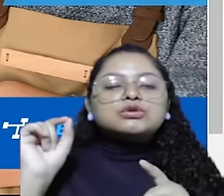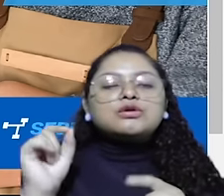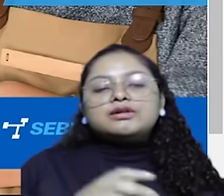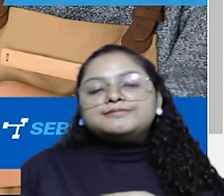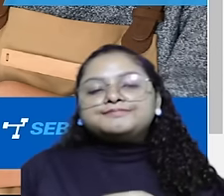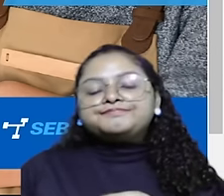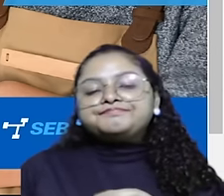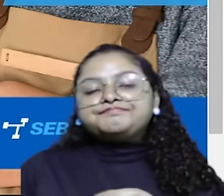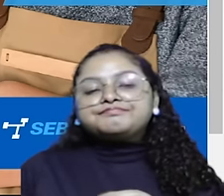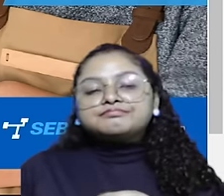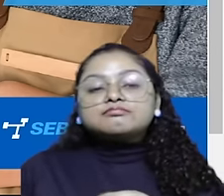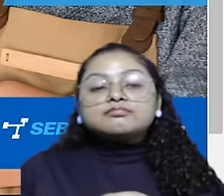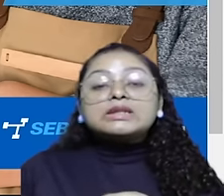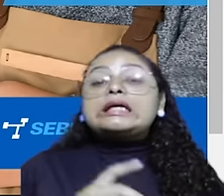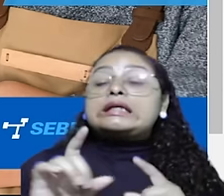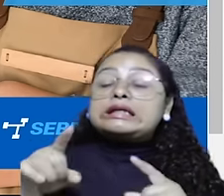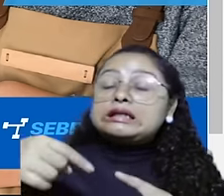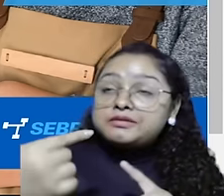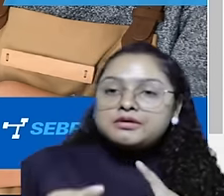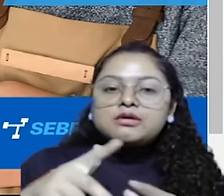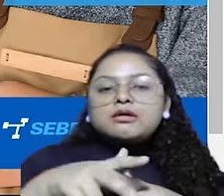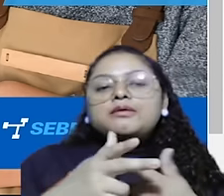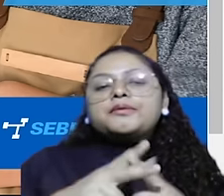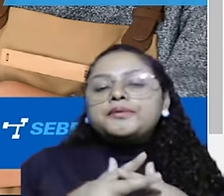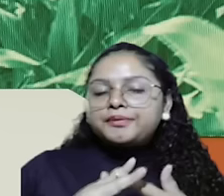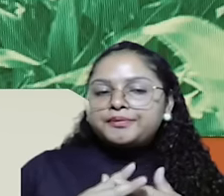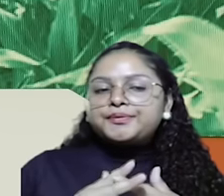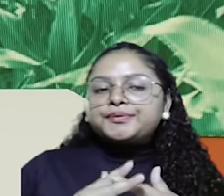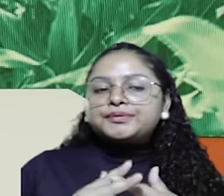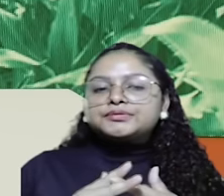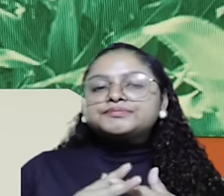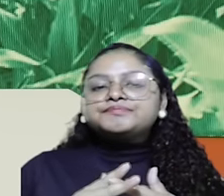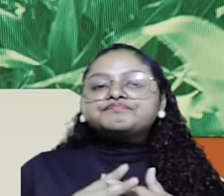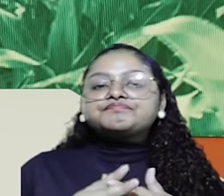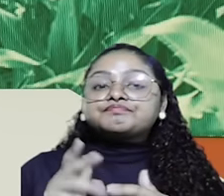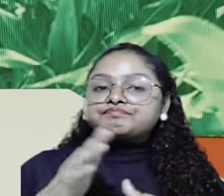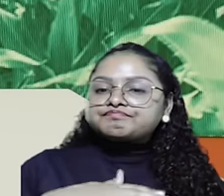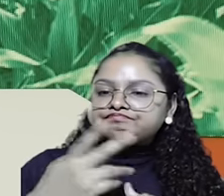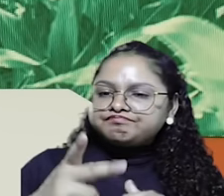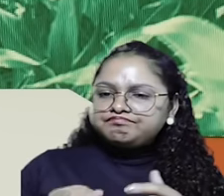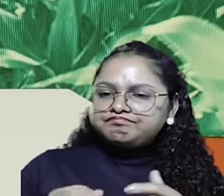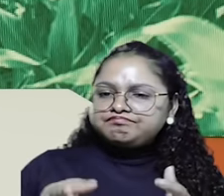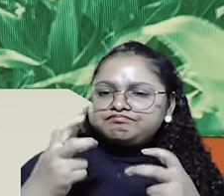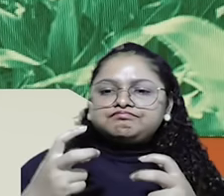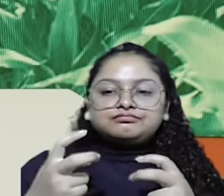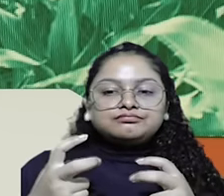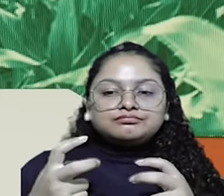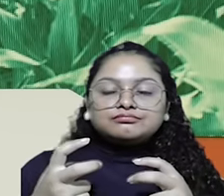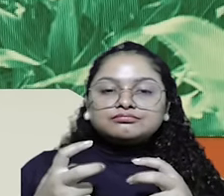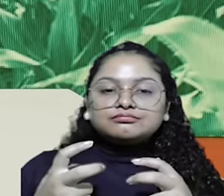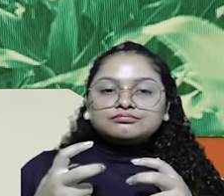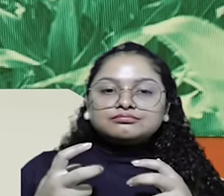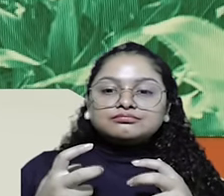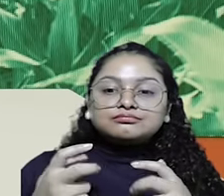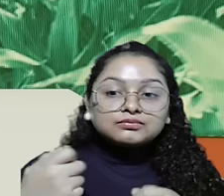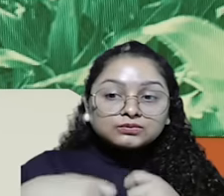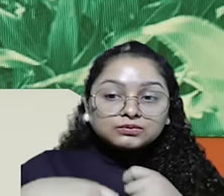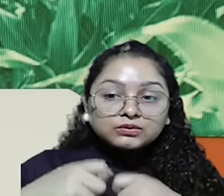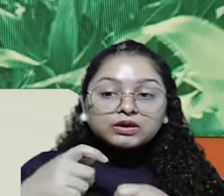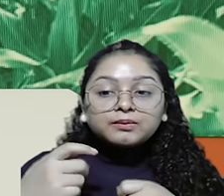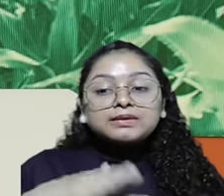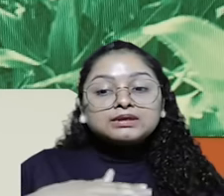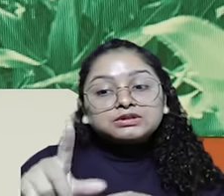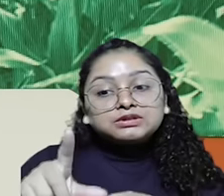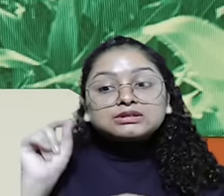Nacional mais adiante nos ajustes de Matriz fiscal você vai perceber que a situações tributárias você vai ter que selecionar referente